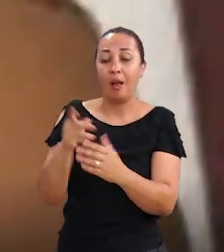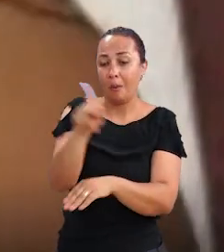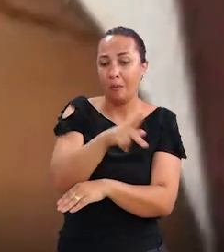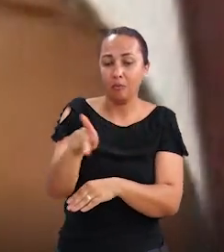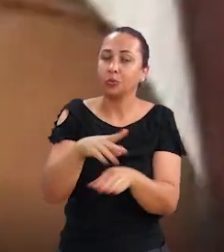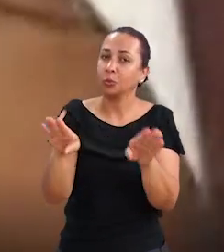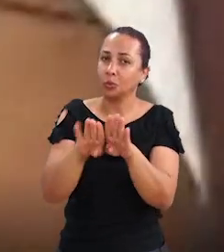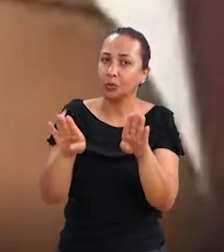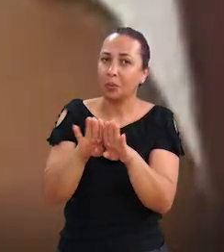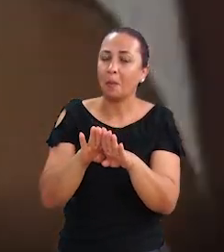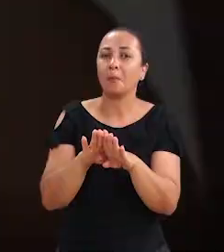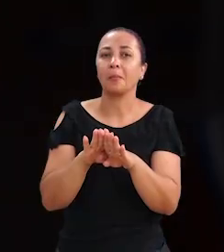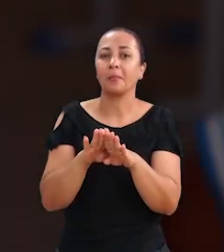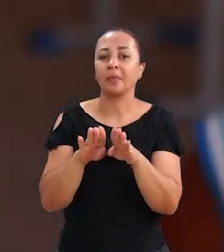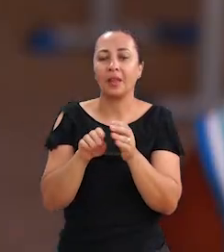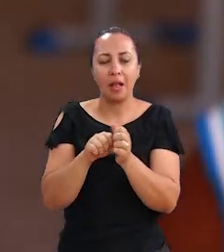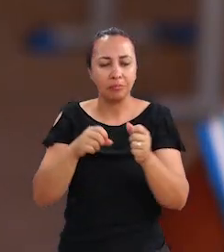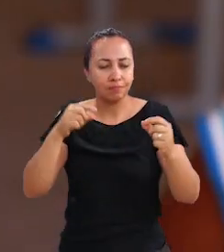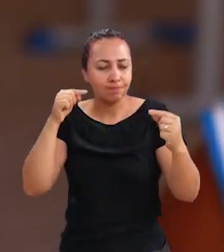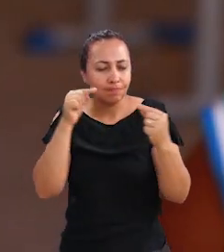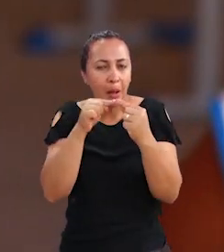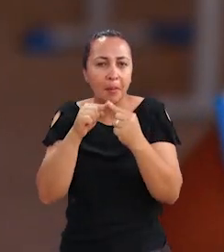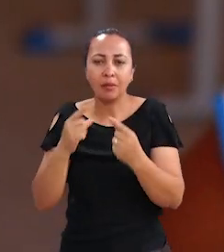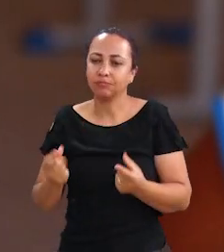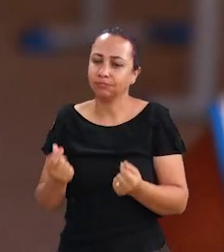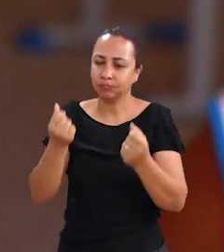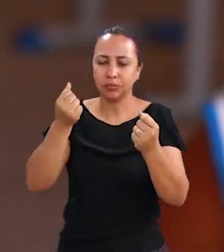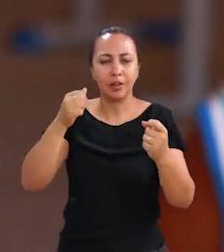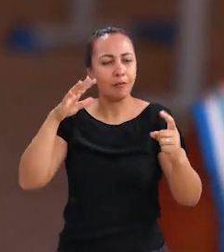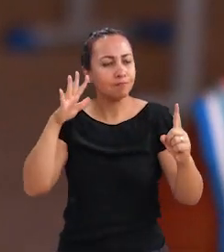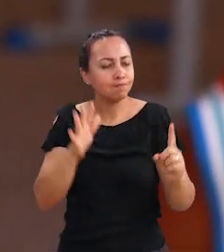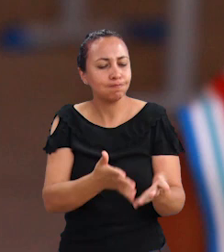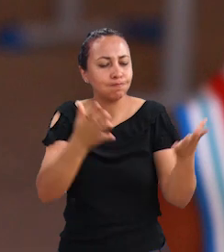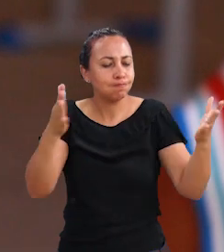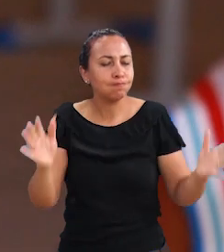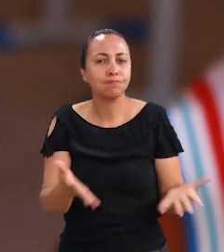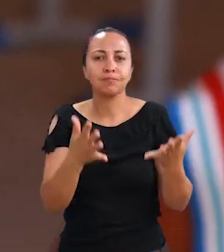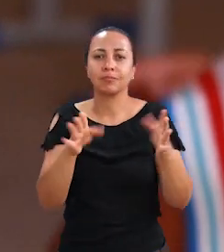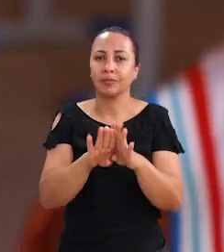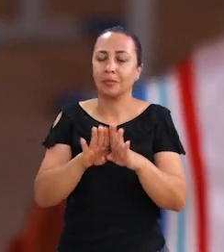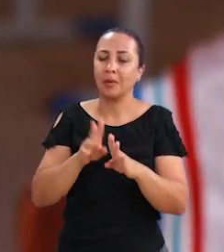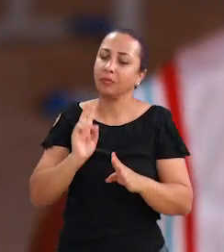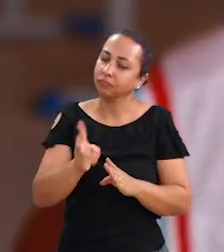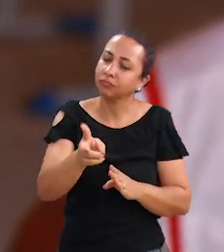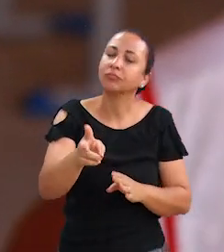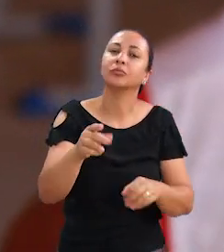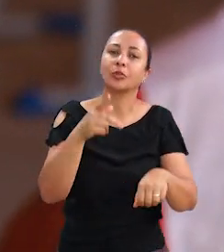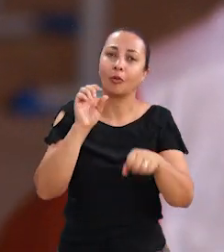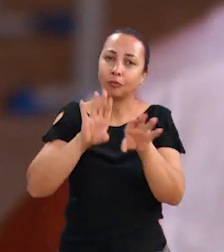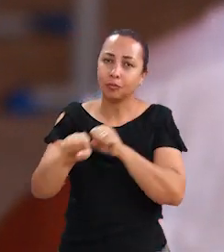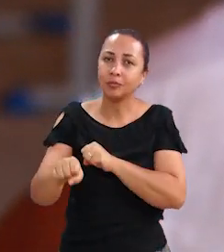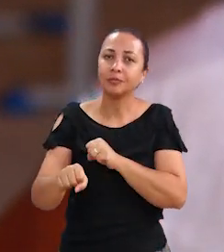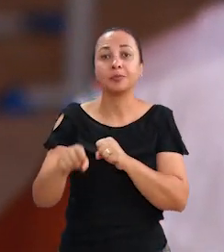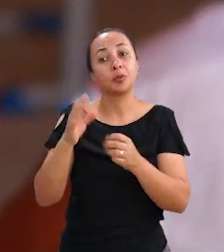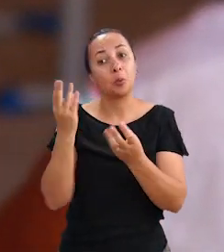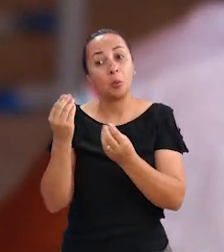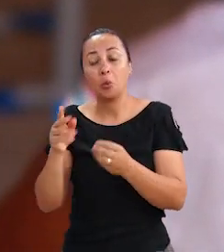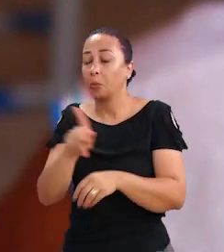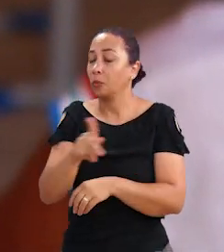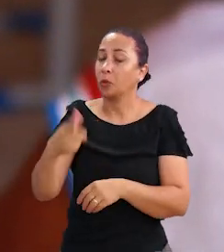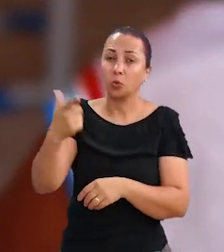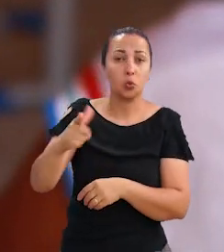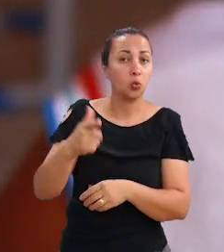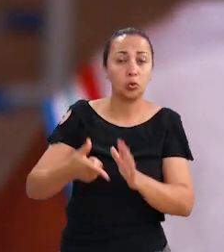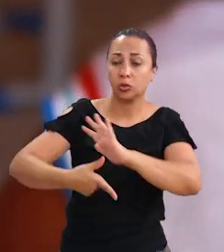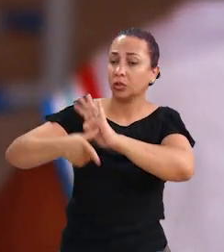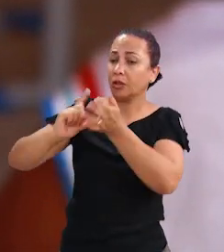do professor também, investir na formação continuada desses professores, porque muitos não tinham